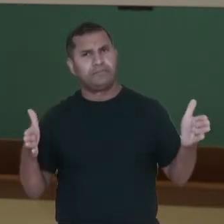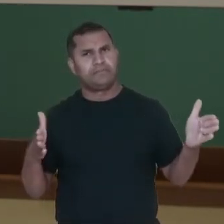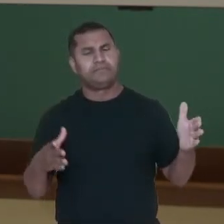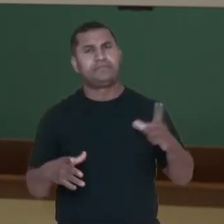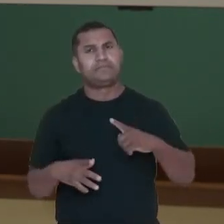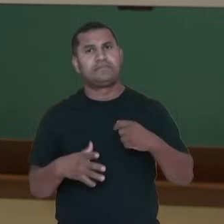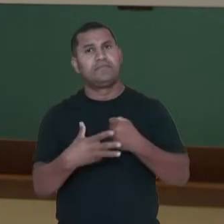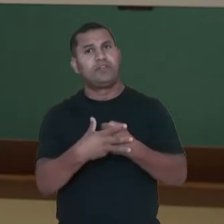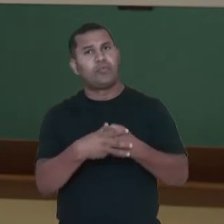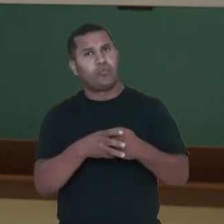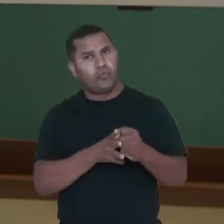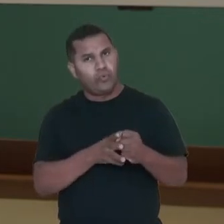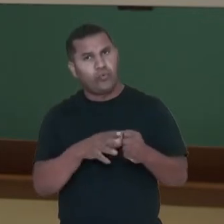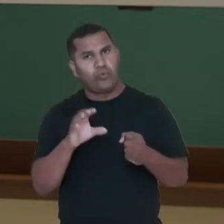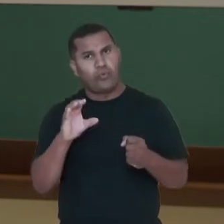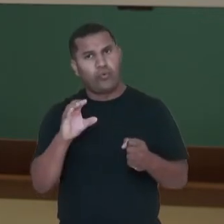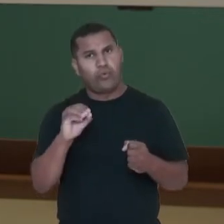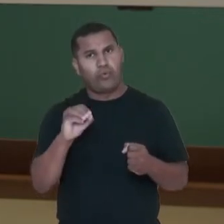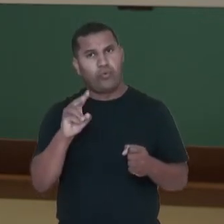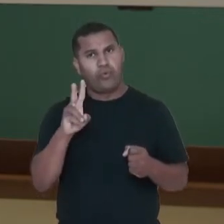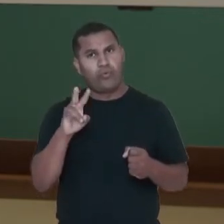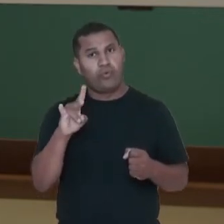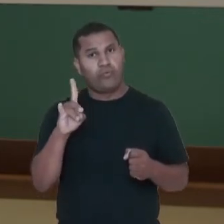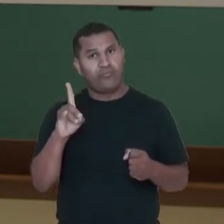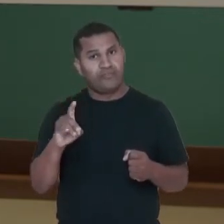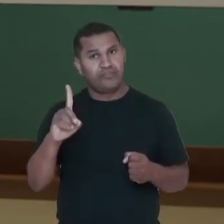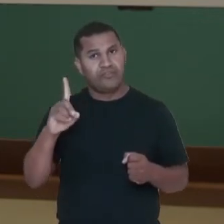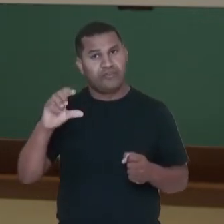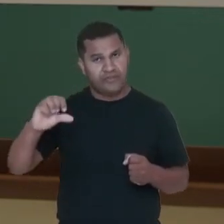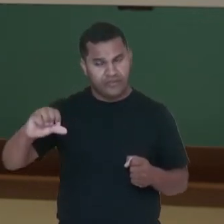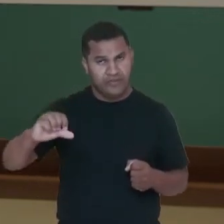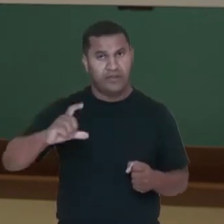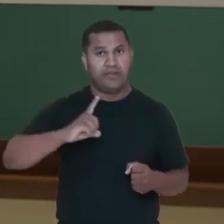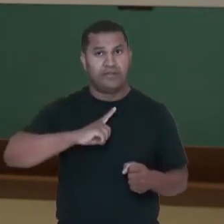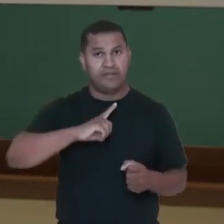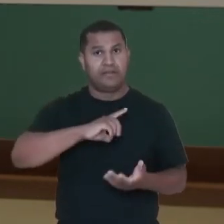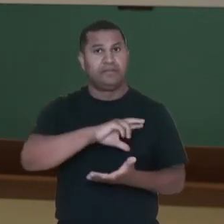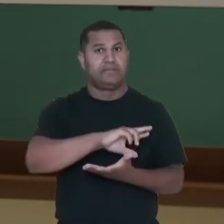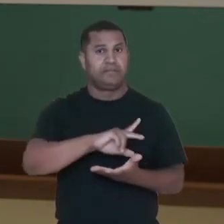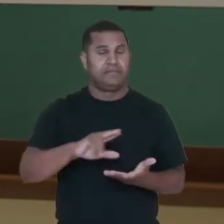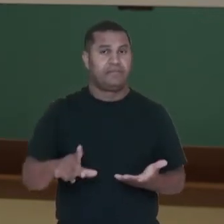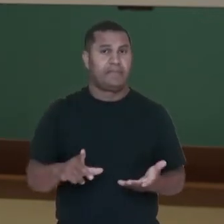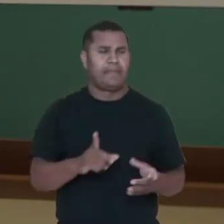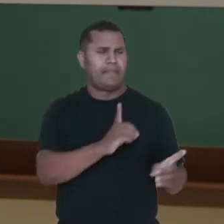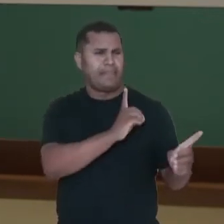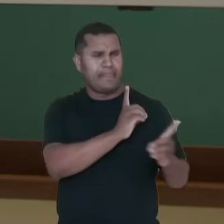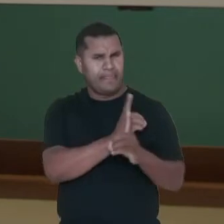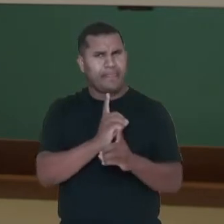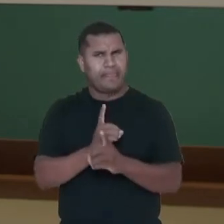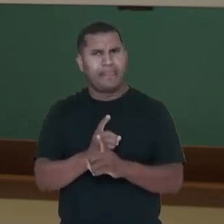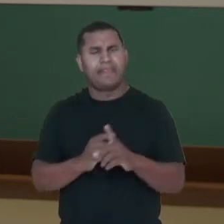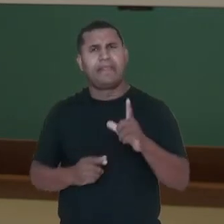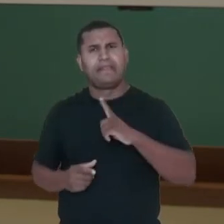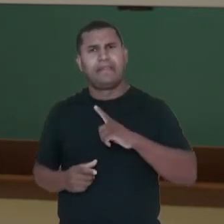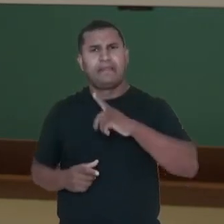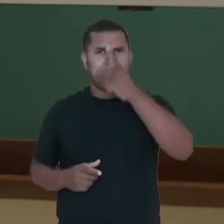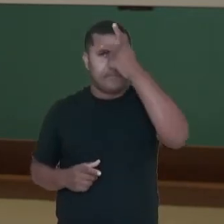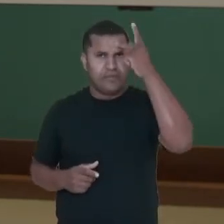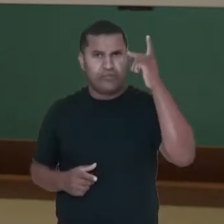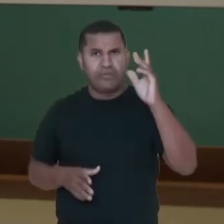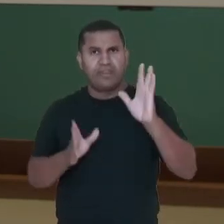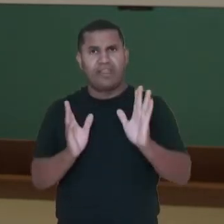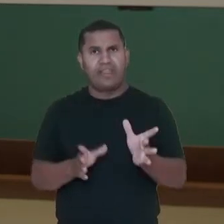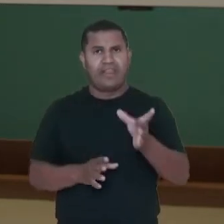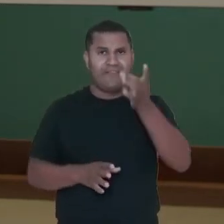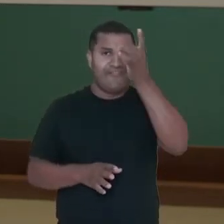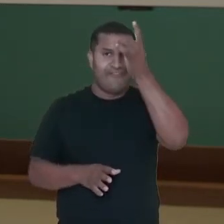muitos pesquisadores de diversas partes do mundo estudaram os casos graves da doença. Eles pegaram tantas pessoas que tinham